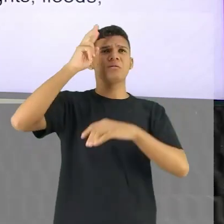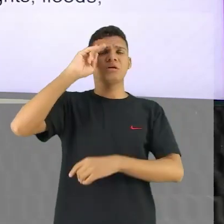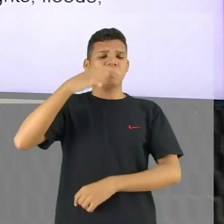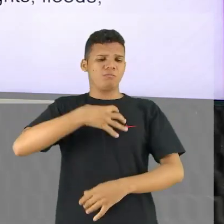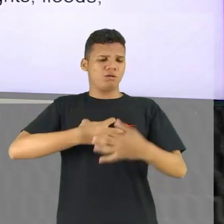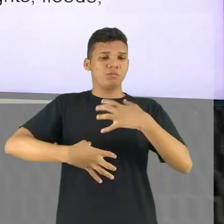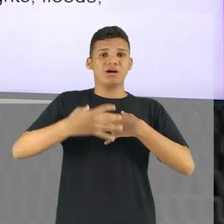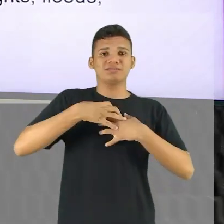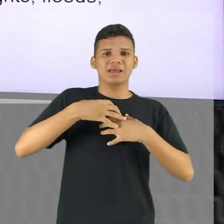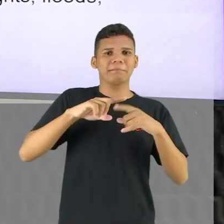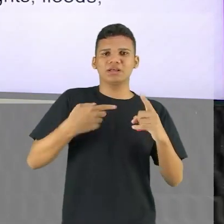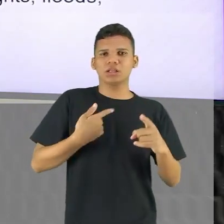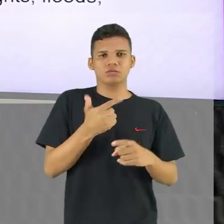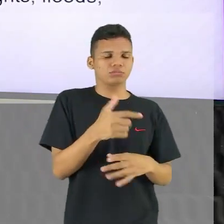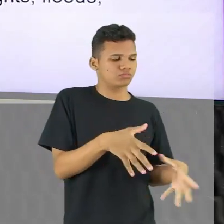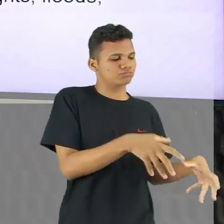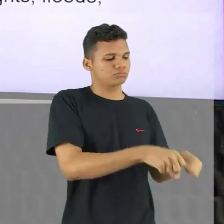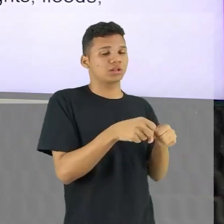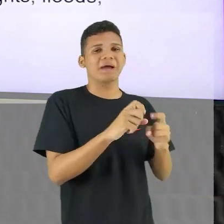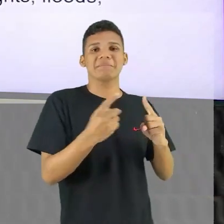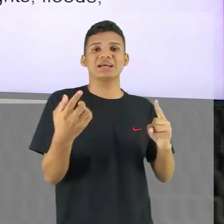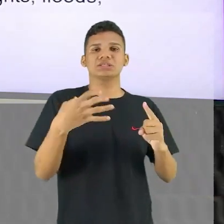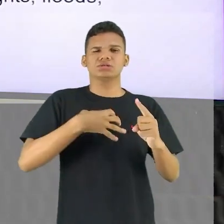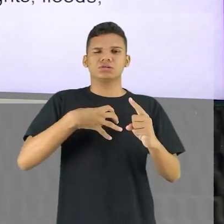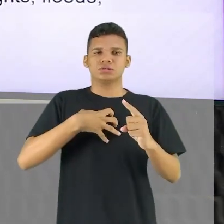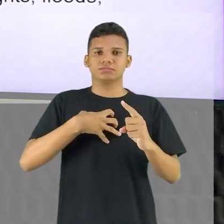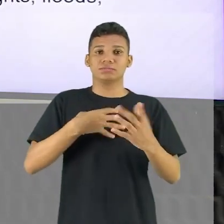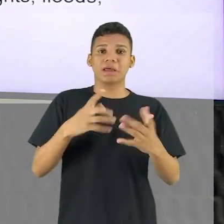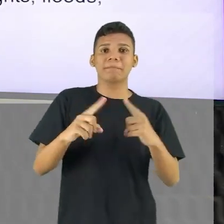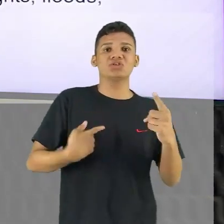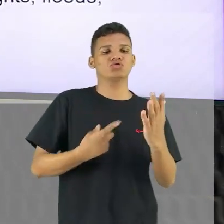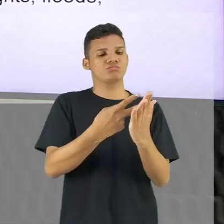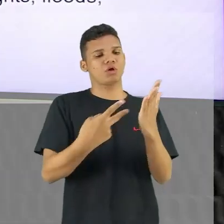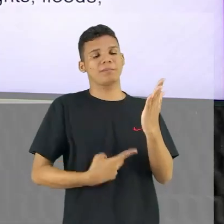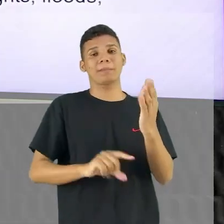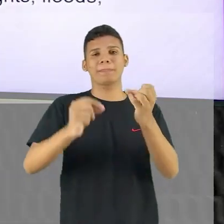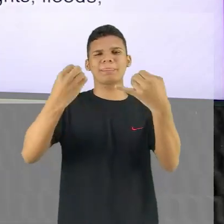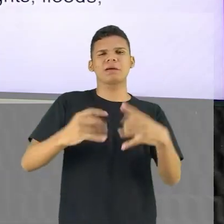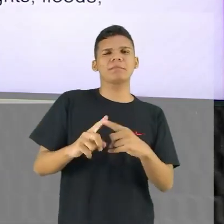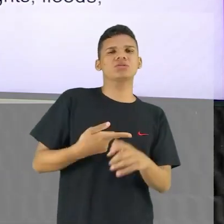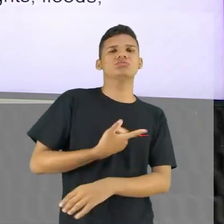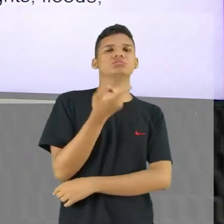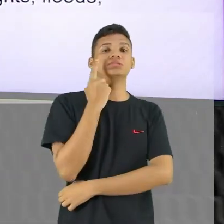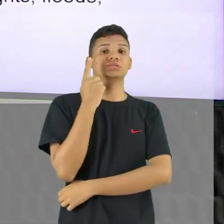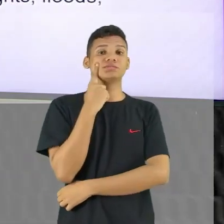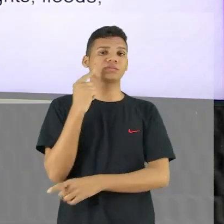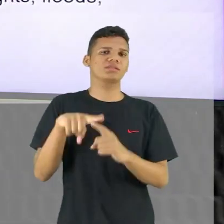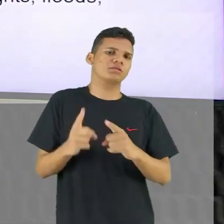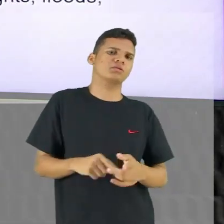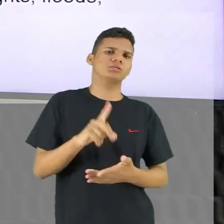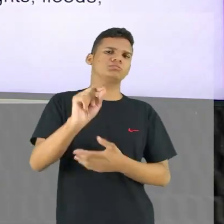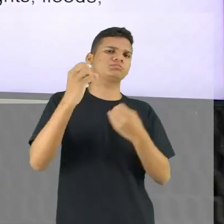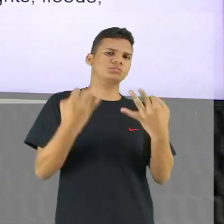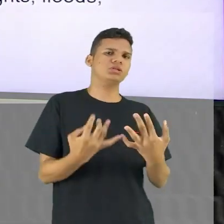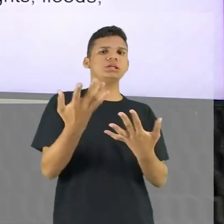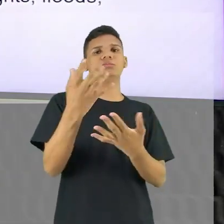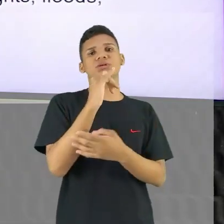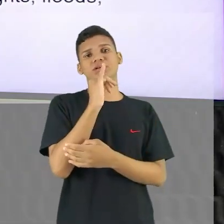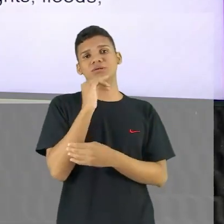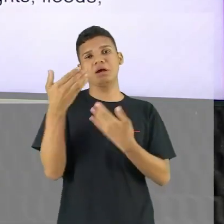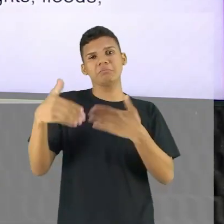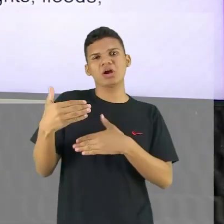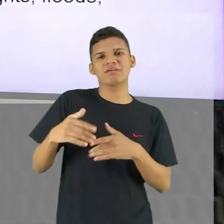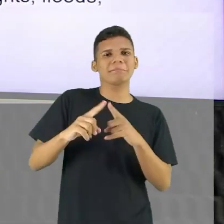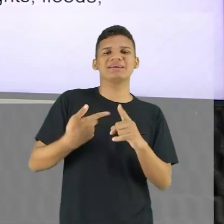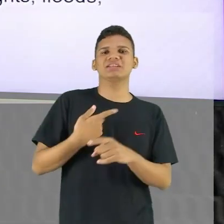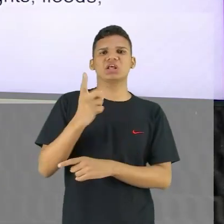então são coisas mais abstratas. Então o poema vai falar disso. Só para vocês terem uma ideia, lógico que quando você estiver fazendo a sua prova, você